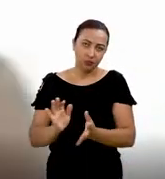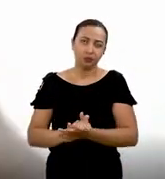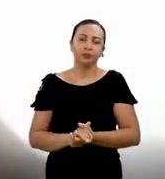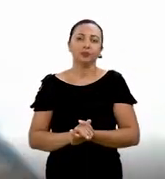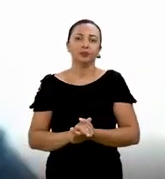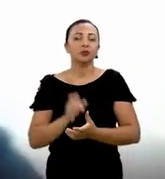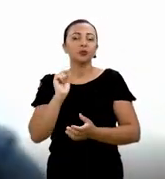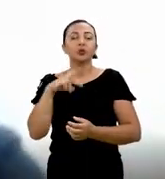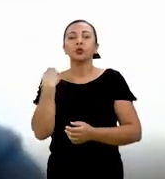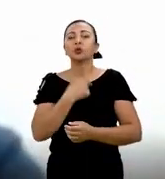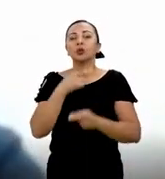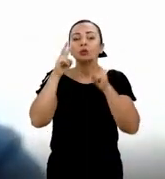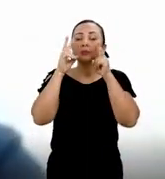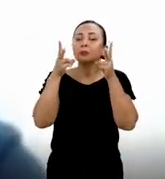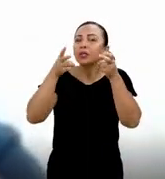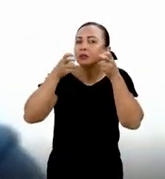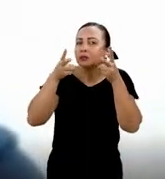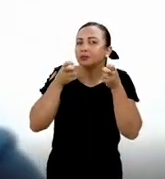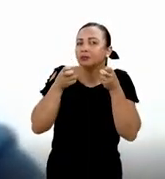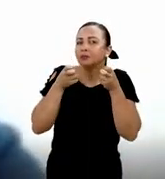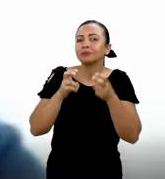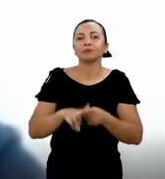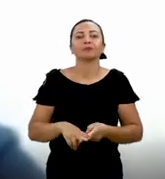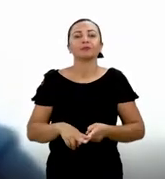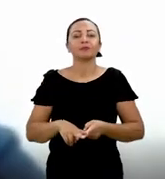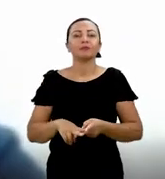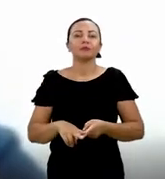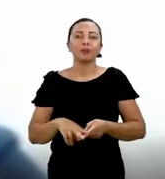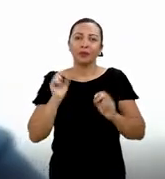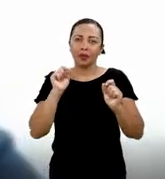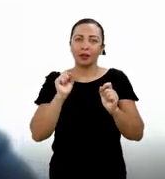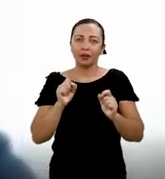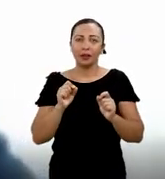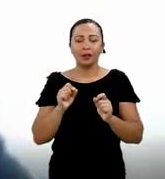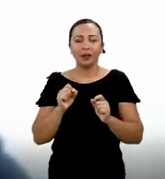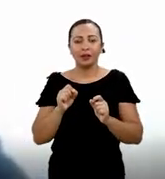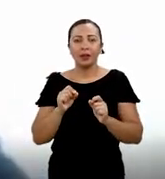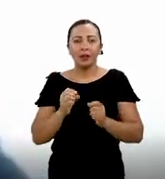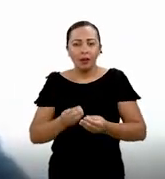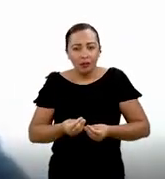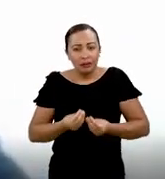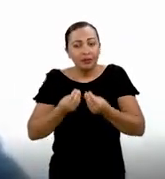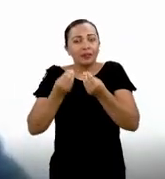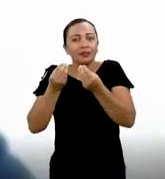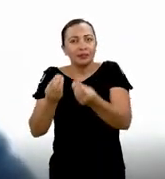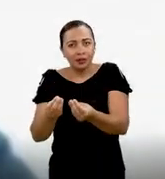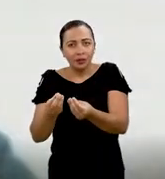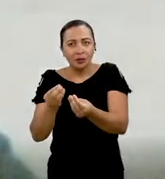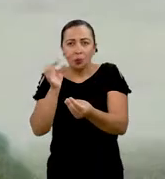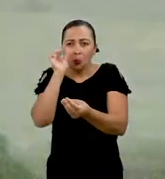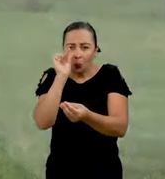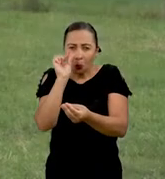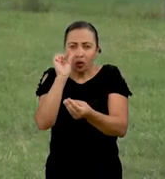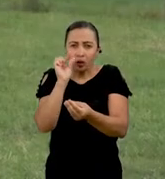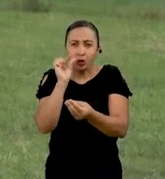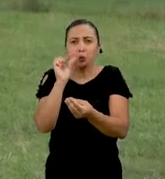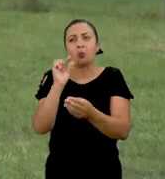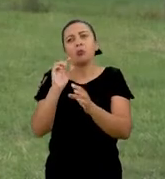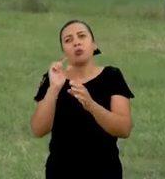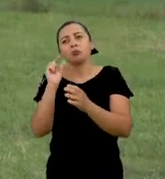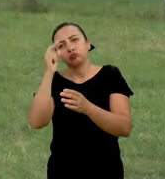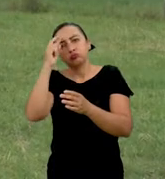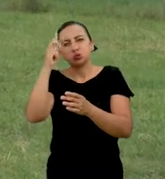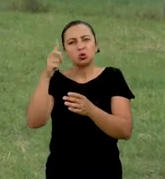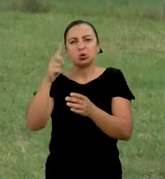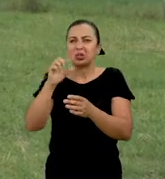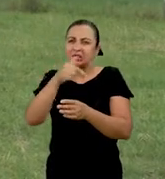então o que que a gente verificou que doses sequenciais por o semanais